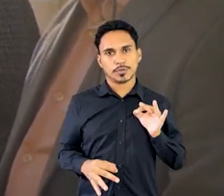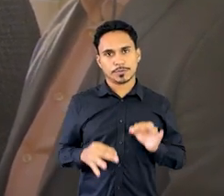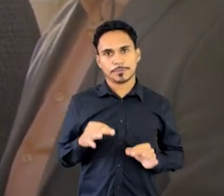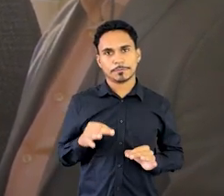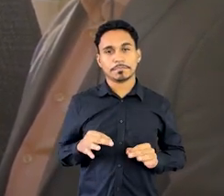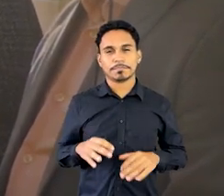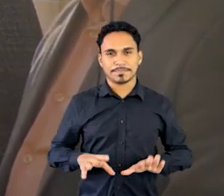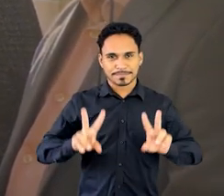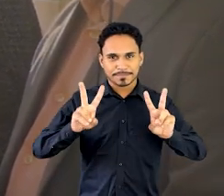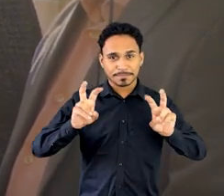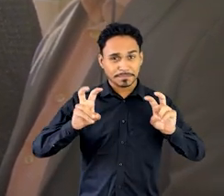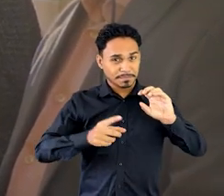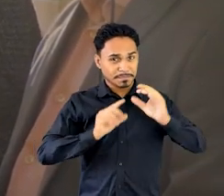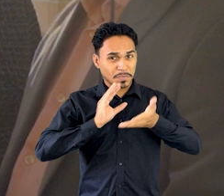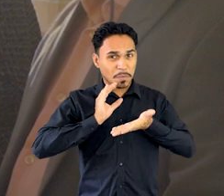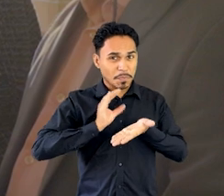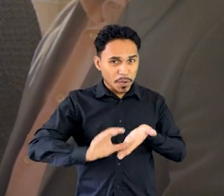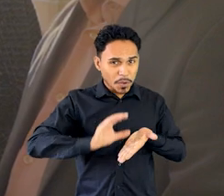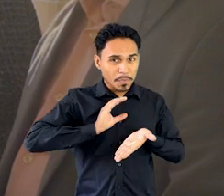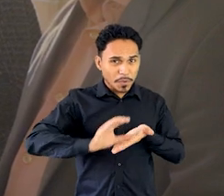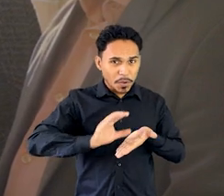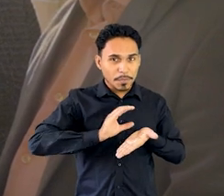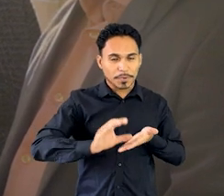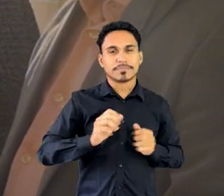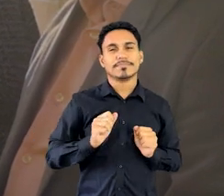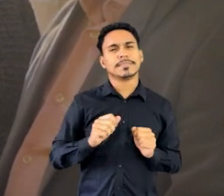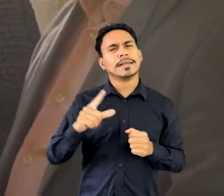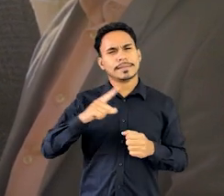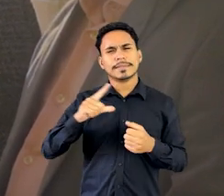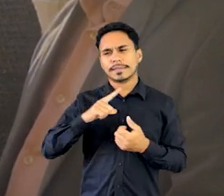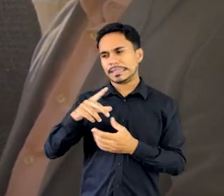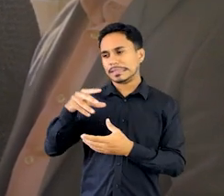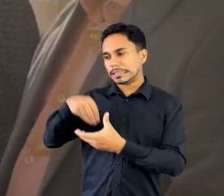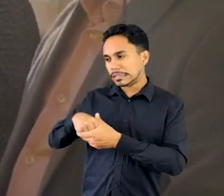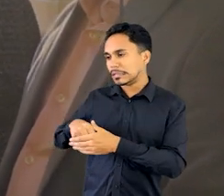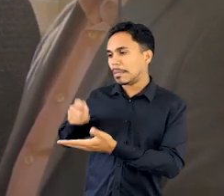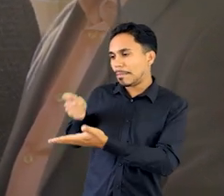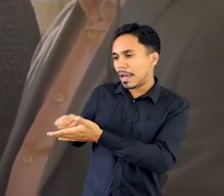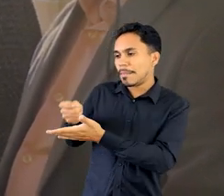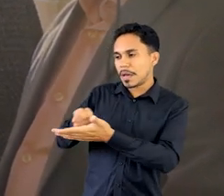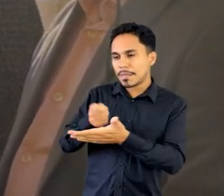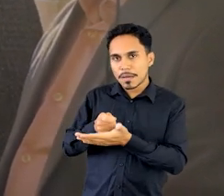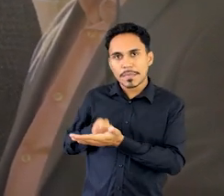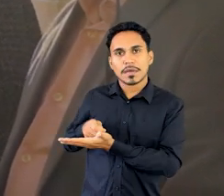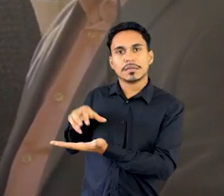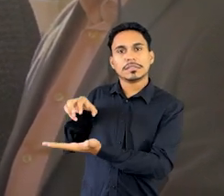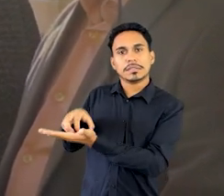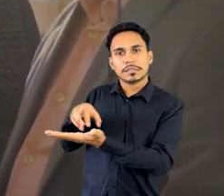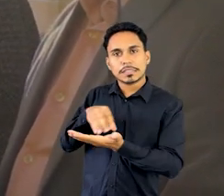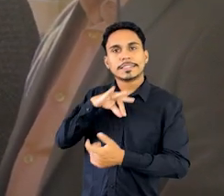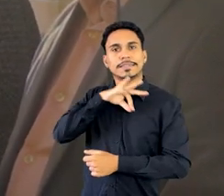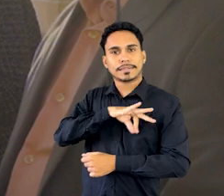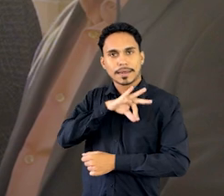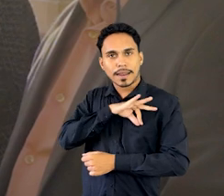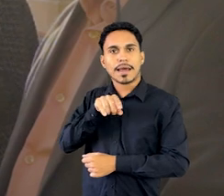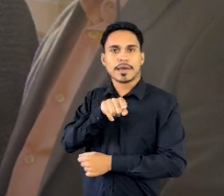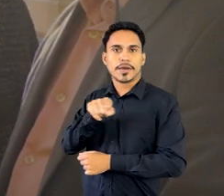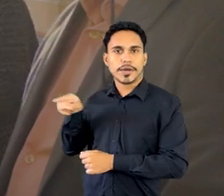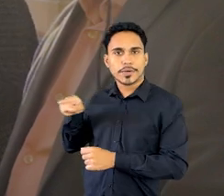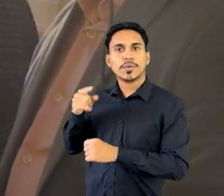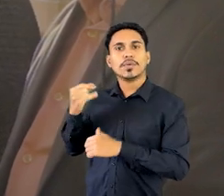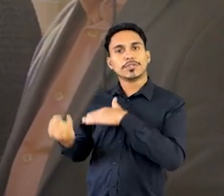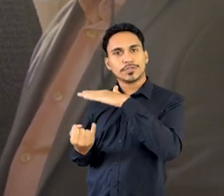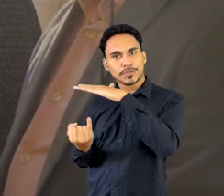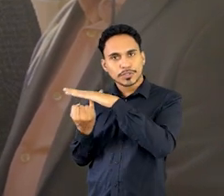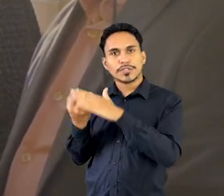instituições Se a gente fosse falar em termos orçamentários a gente tirando as despesas de pessoal que já são garantidas por lei né que é o salário